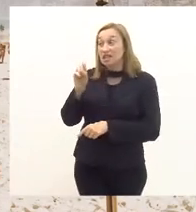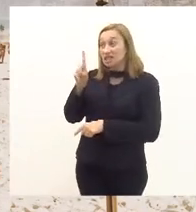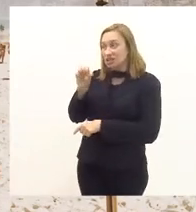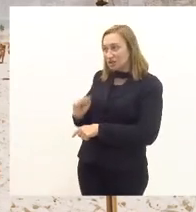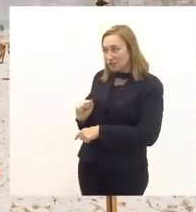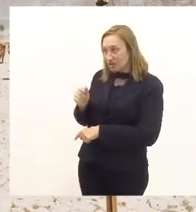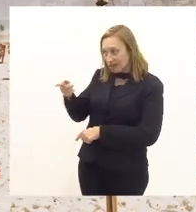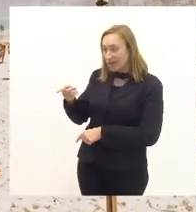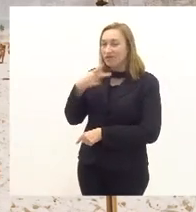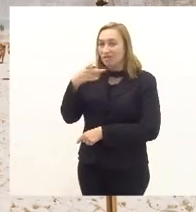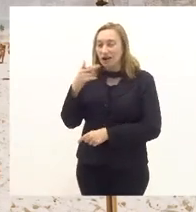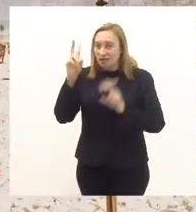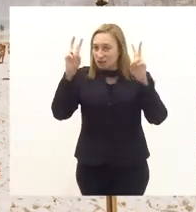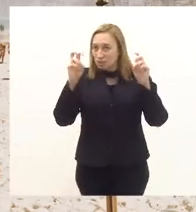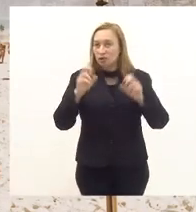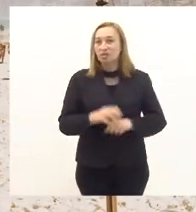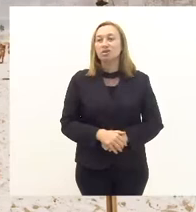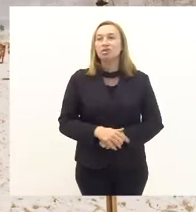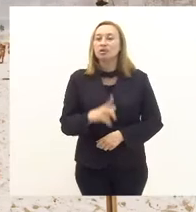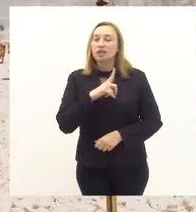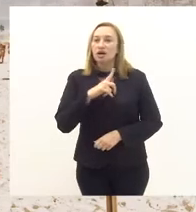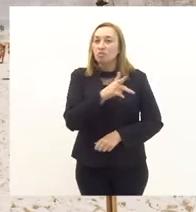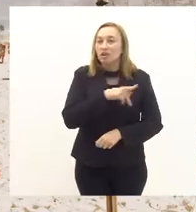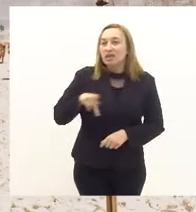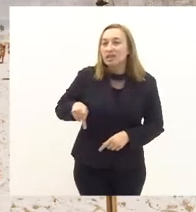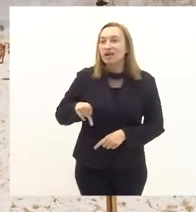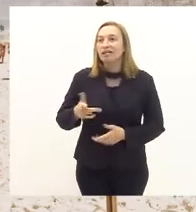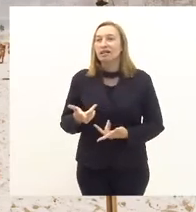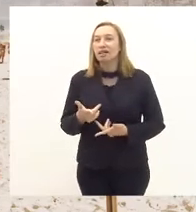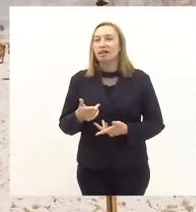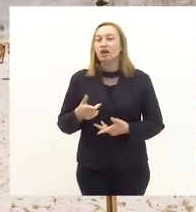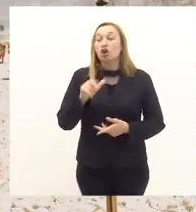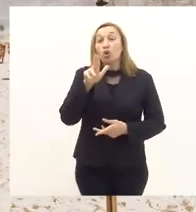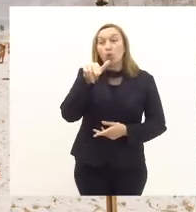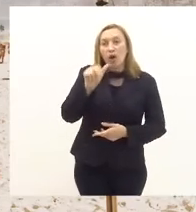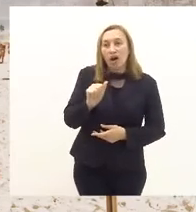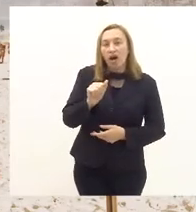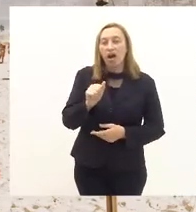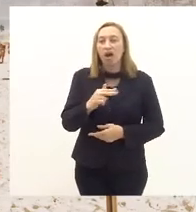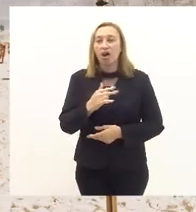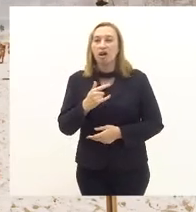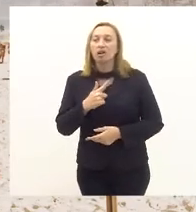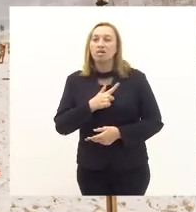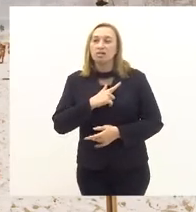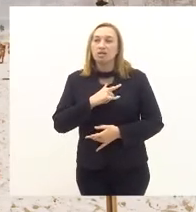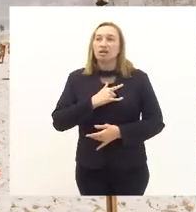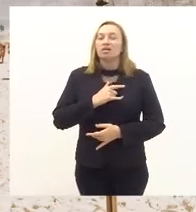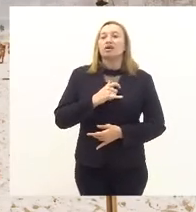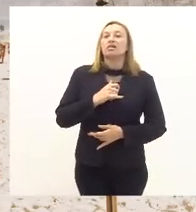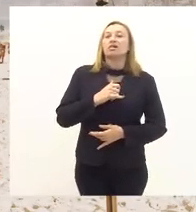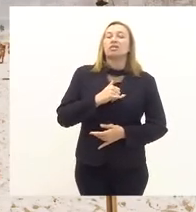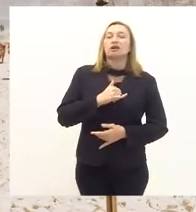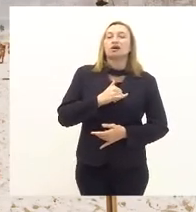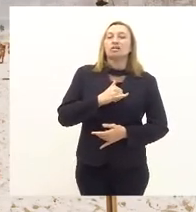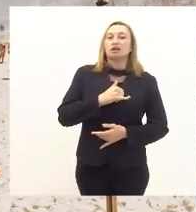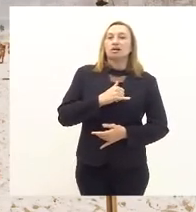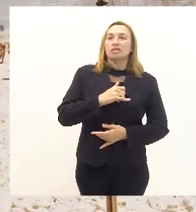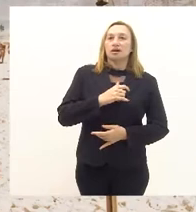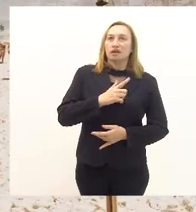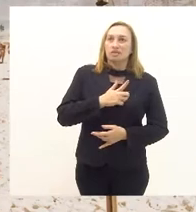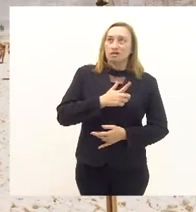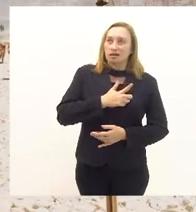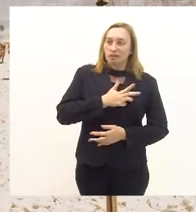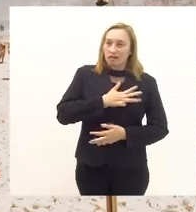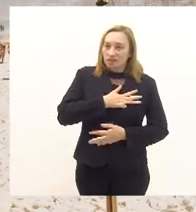ali a questão, quando a gente tem o presidente Lula, né, trazendo aí o Brasil sem homofobia, e logo depois, com as grandes